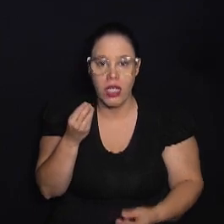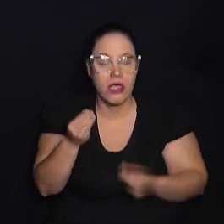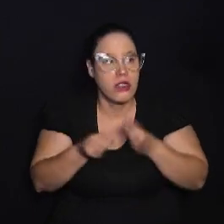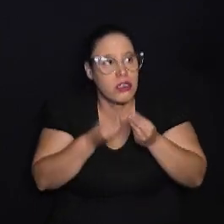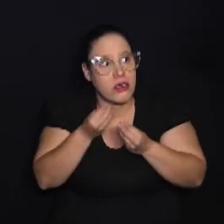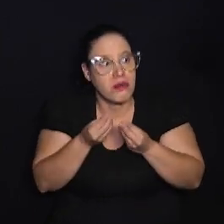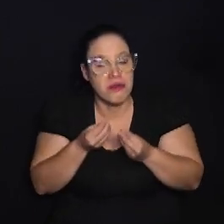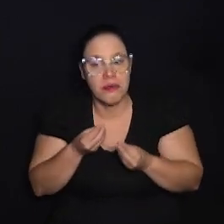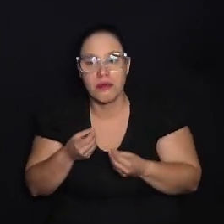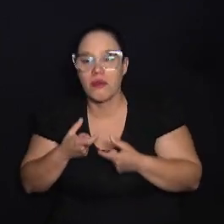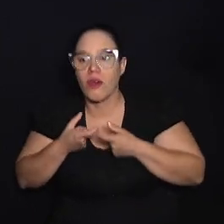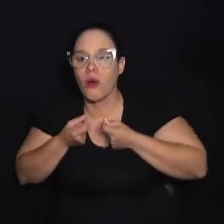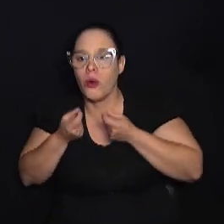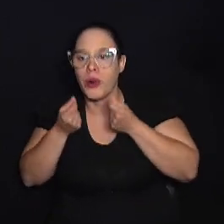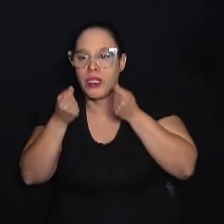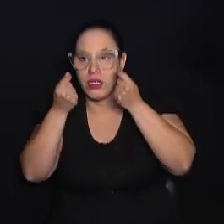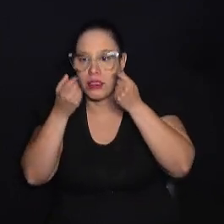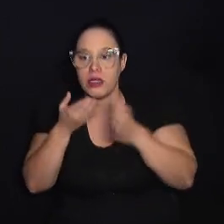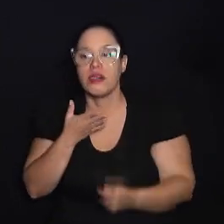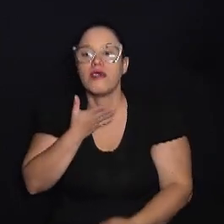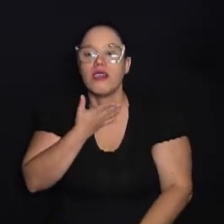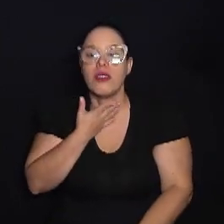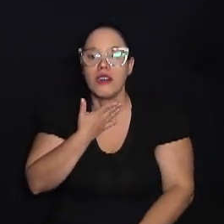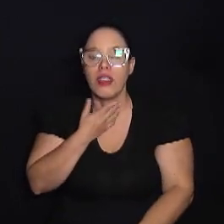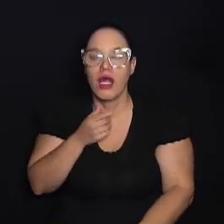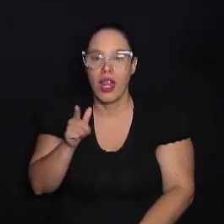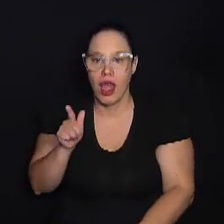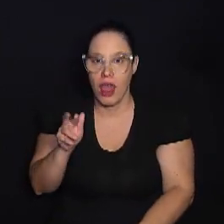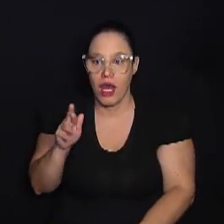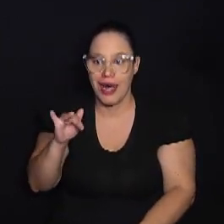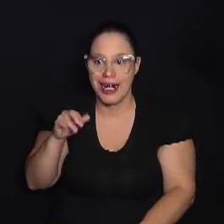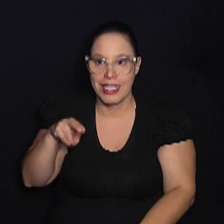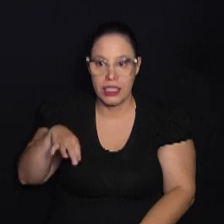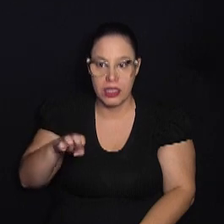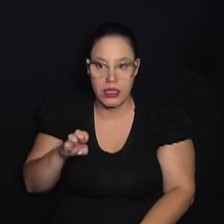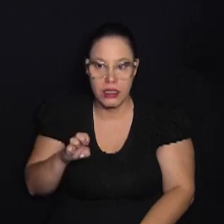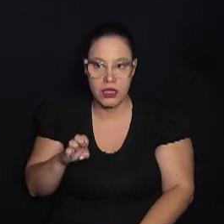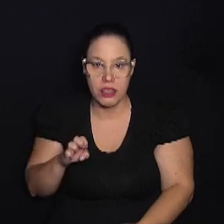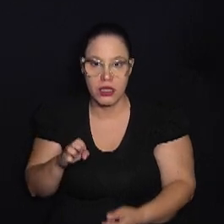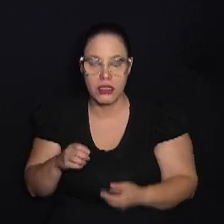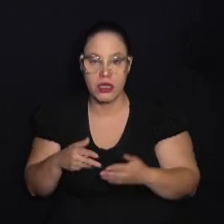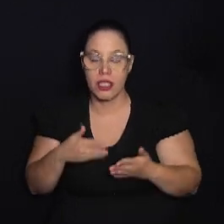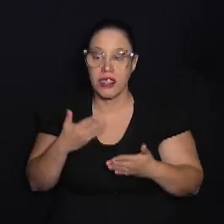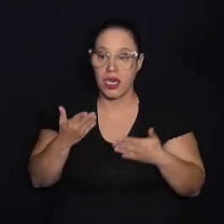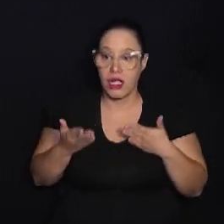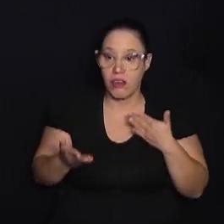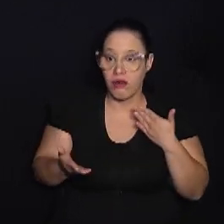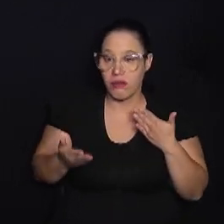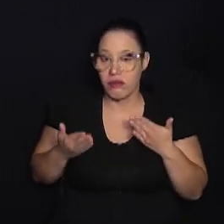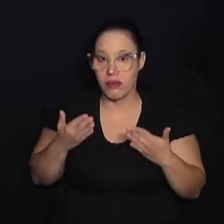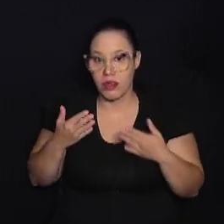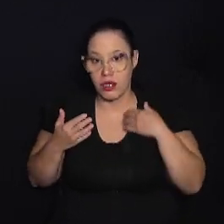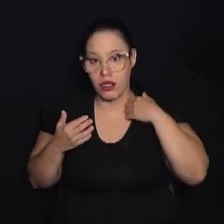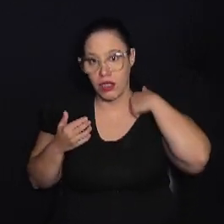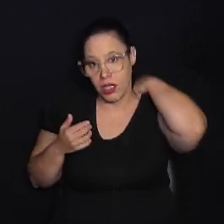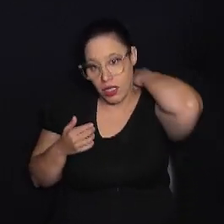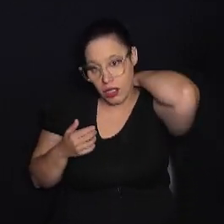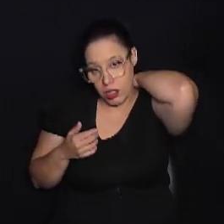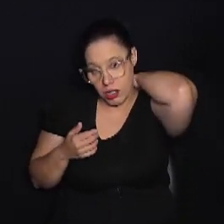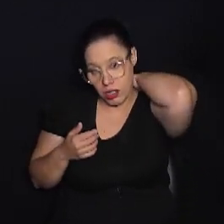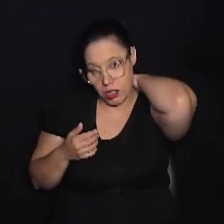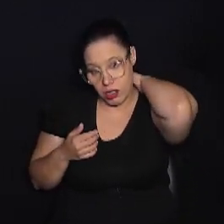O tratamento do câncer de laringe, as sequelas do tratamento dependem muito da fase da